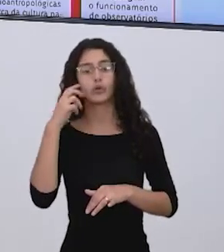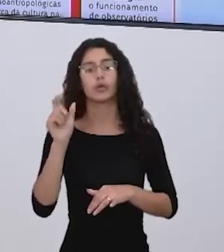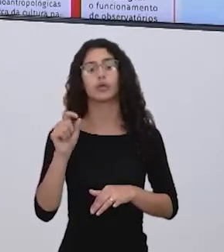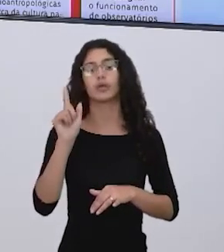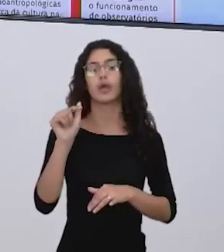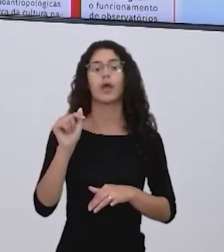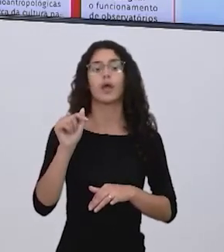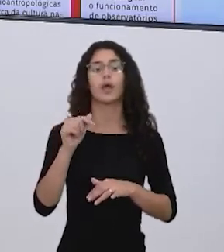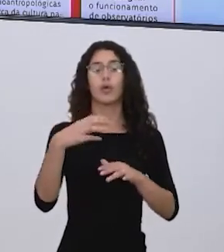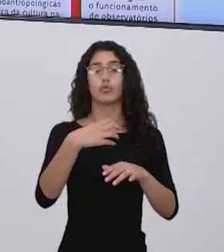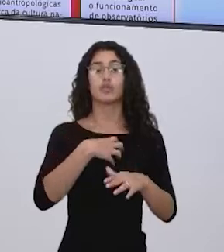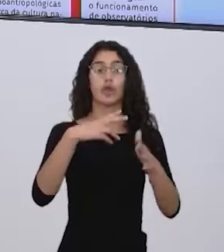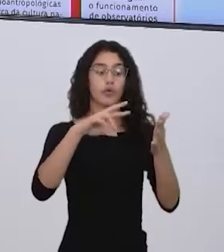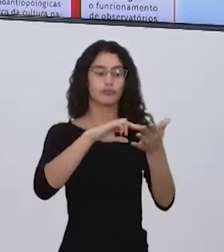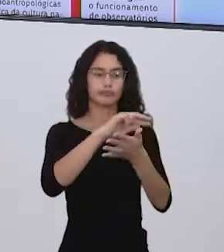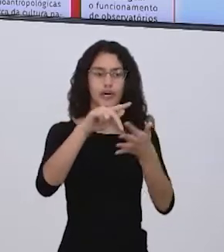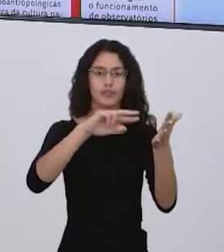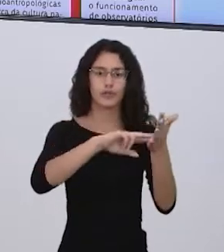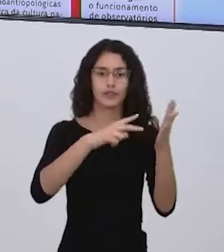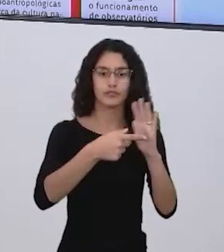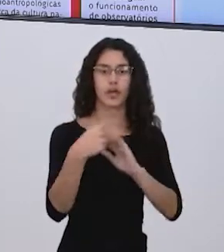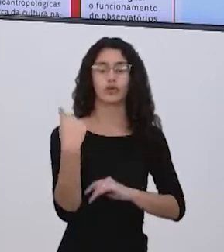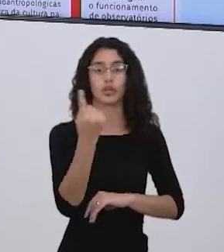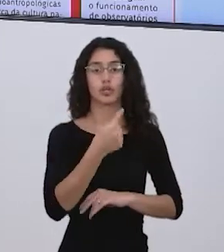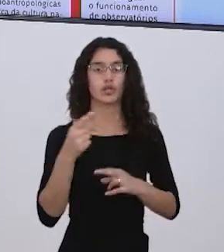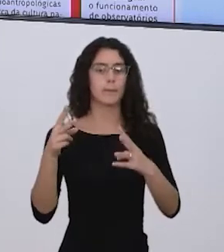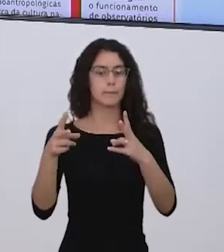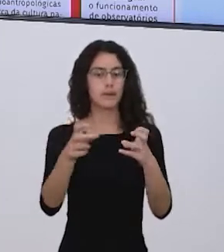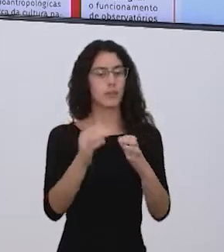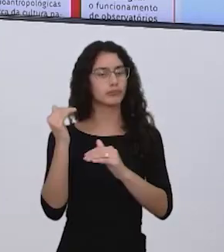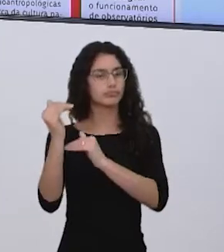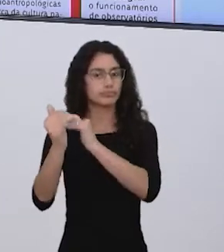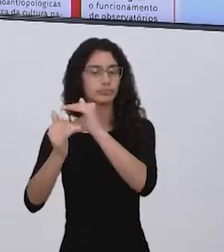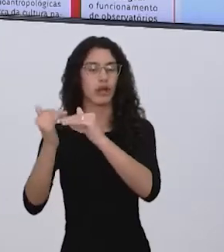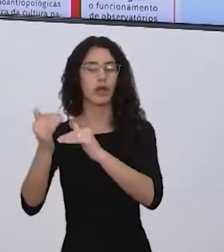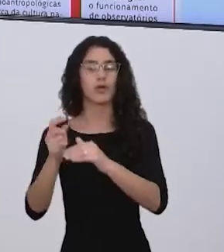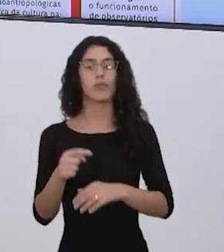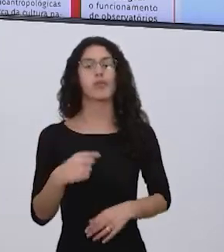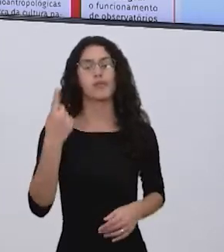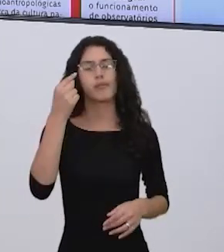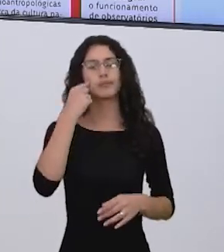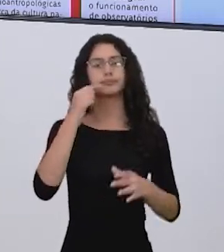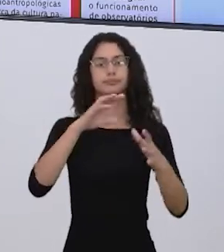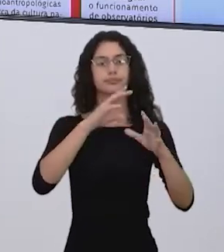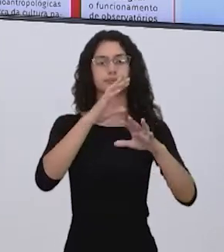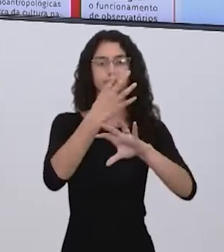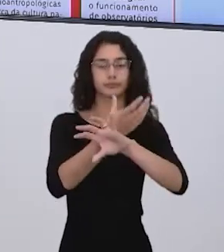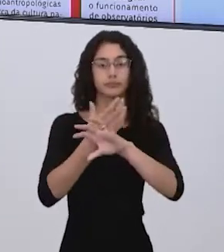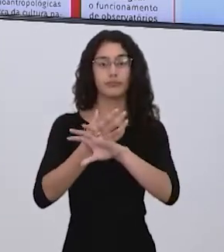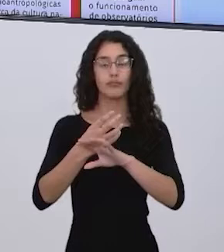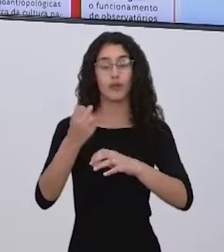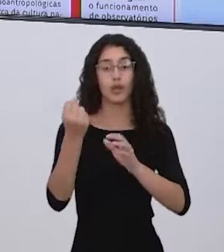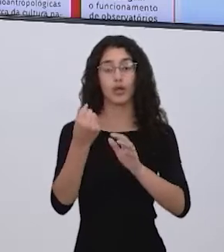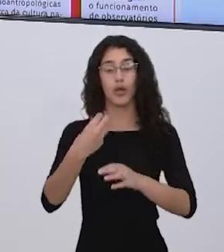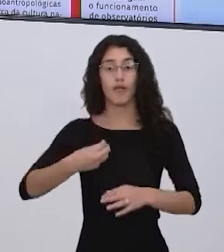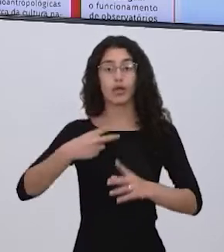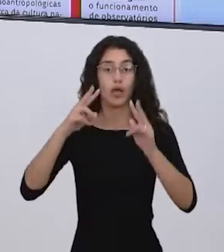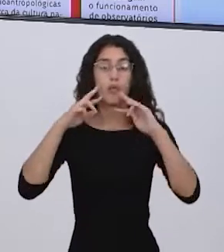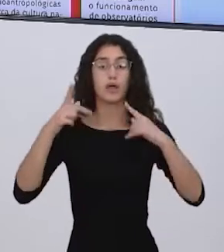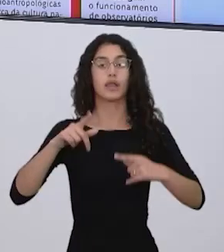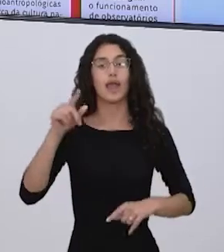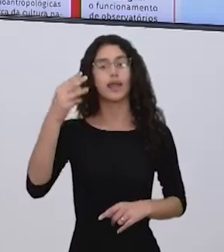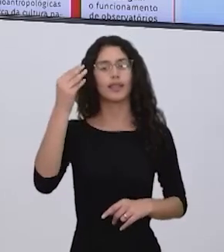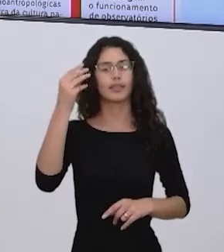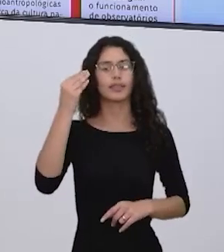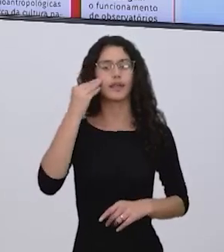que uma teia de significados que nós mesmos tecemos. Então, quando a gente fala sobre os conteúdos simbólicos da vida humana, é entender